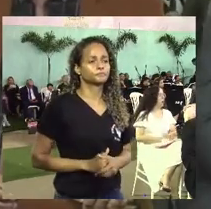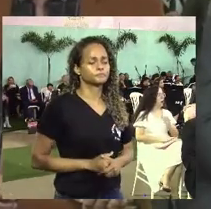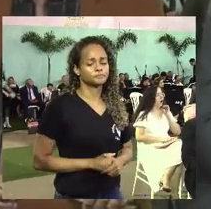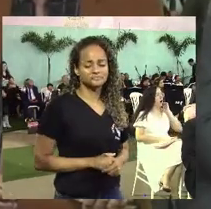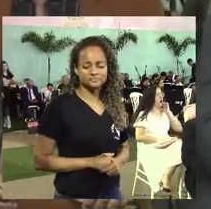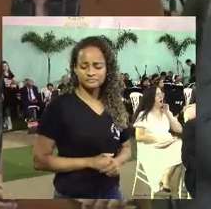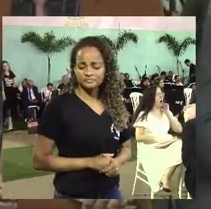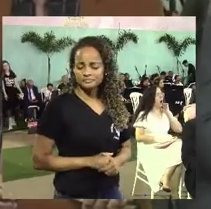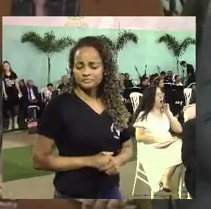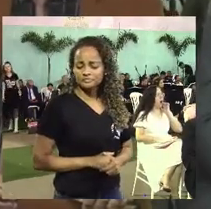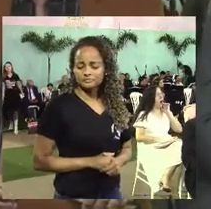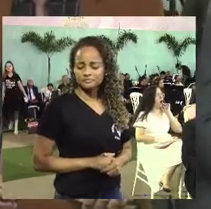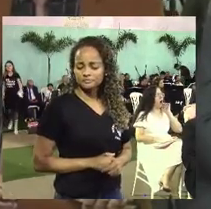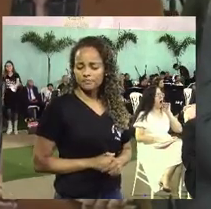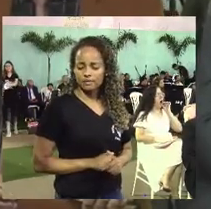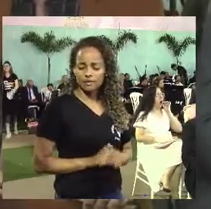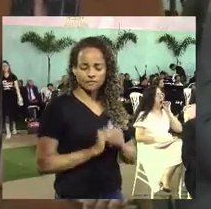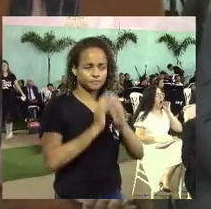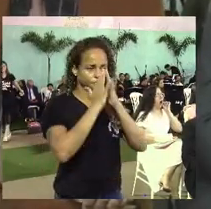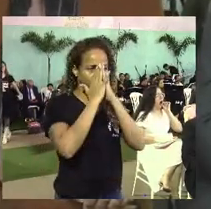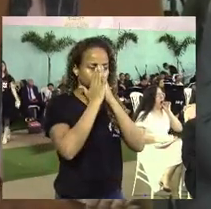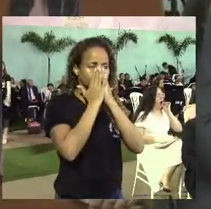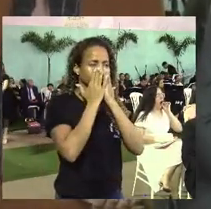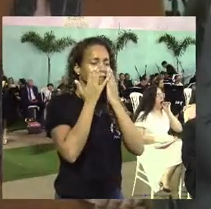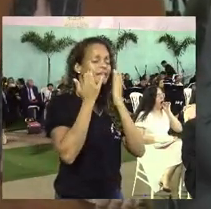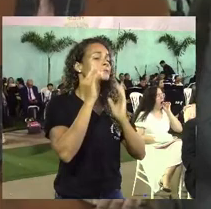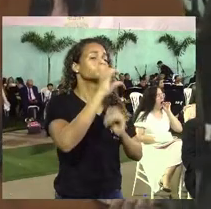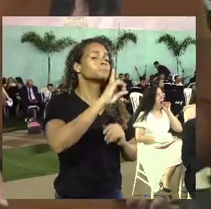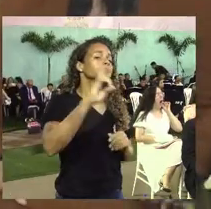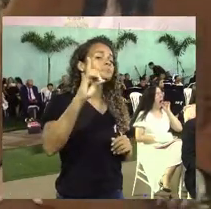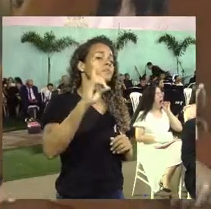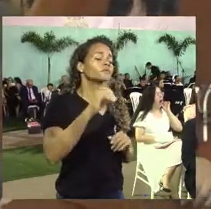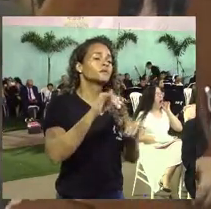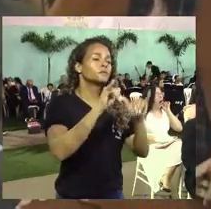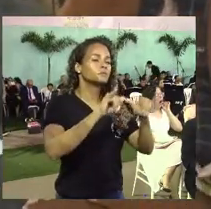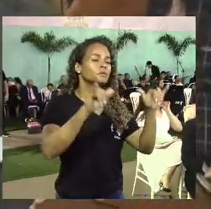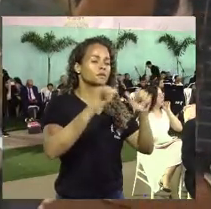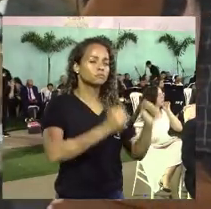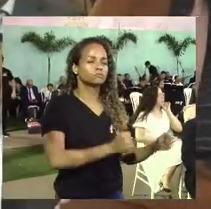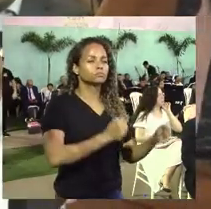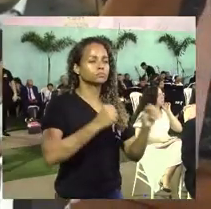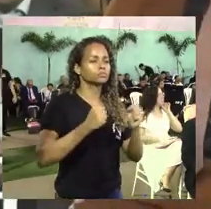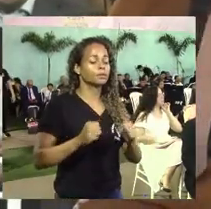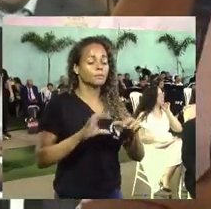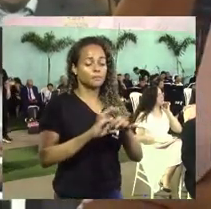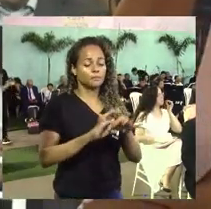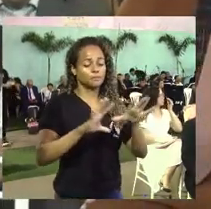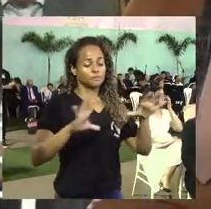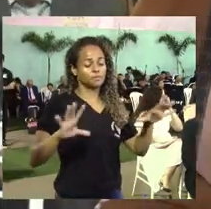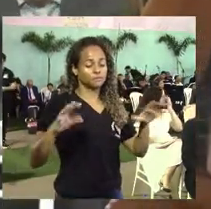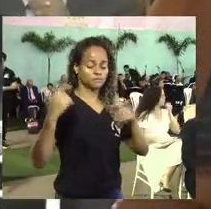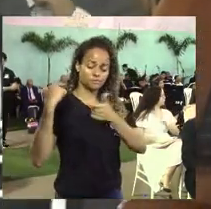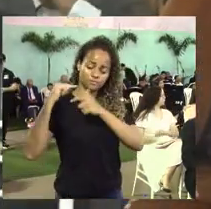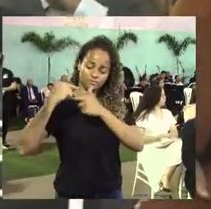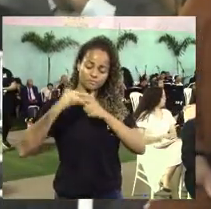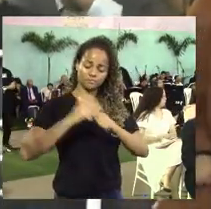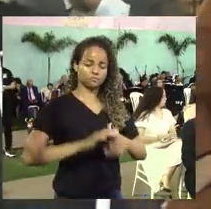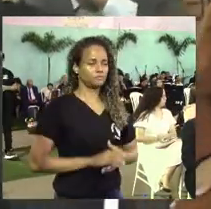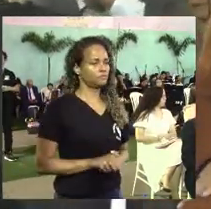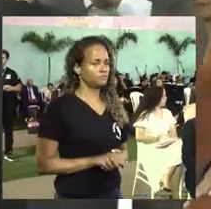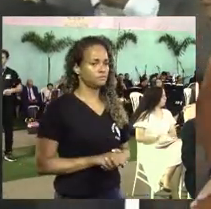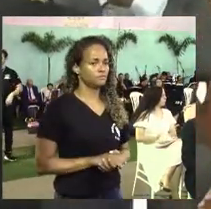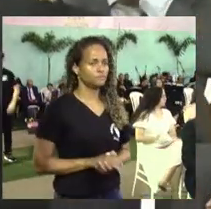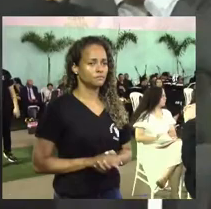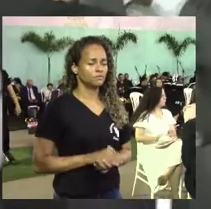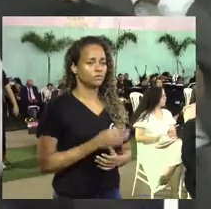Deus vai te levantar com a mensagem de poder para libertar essa geração dos grilhões